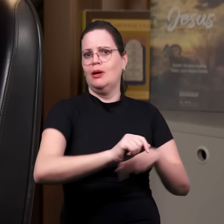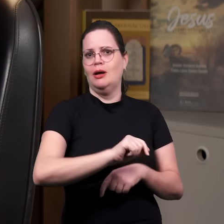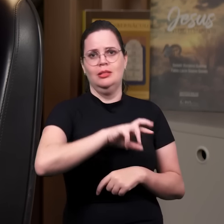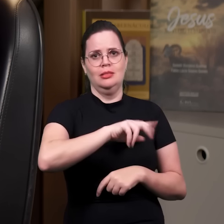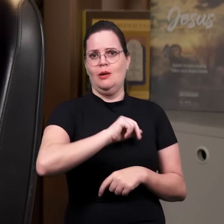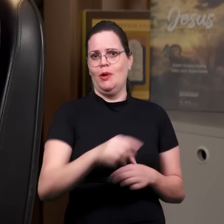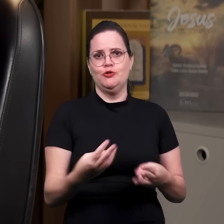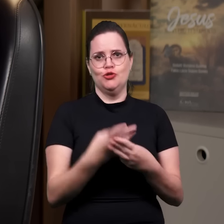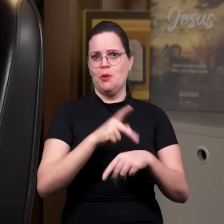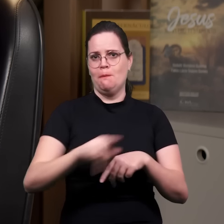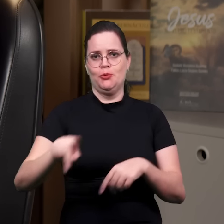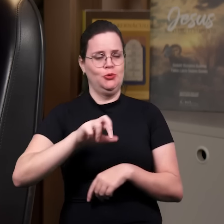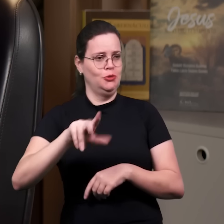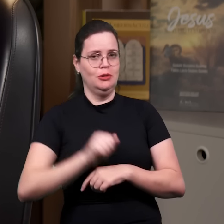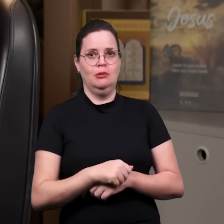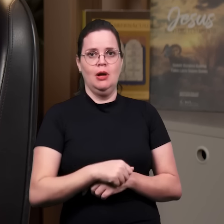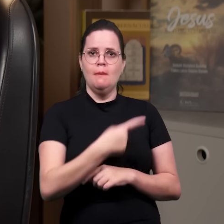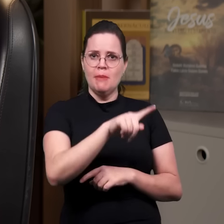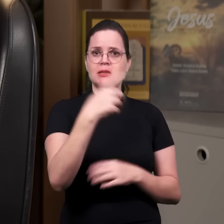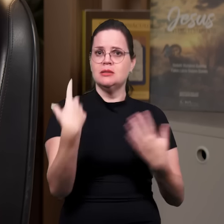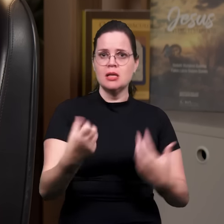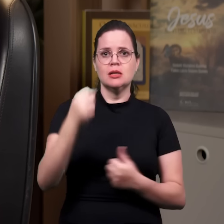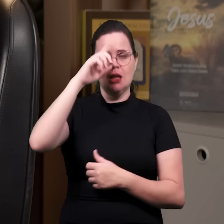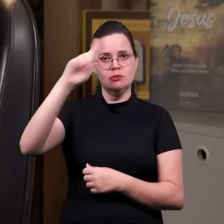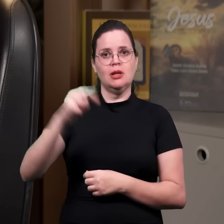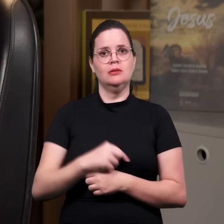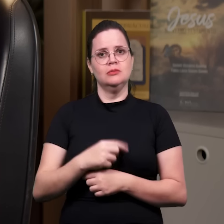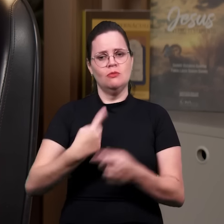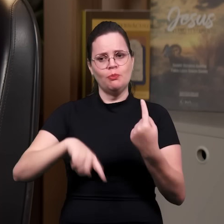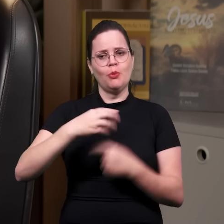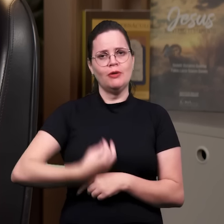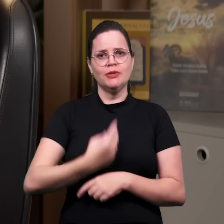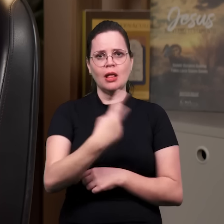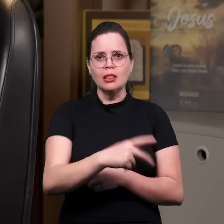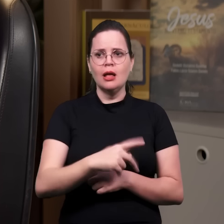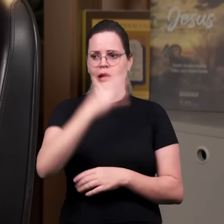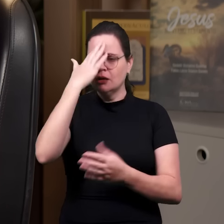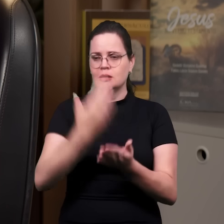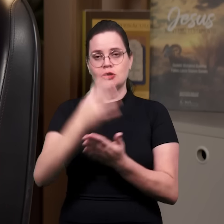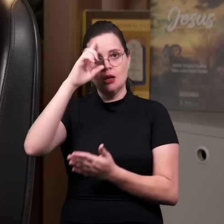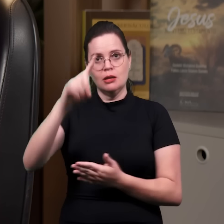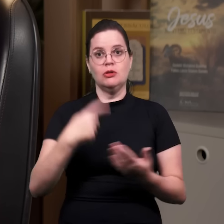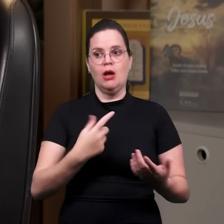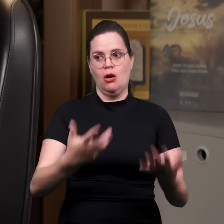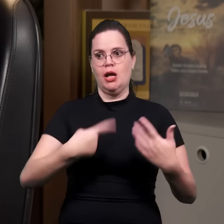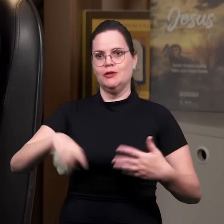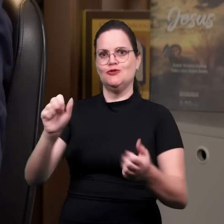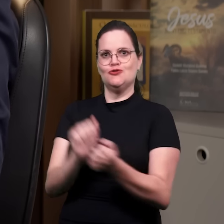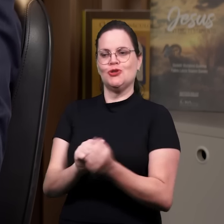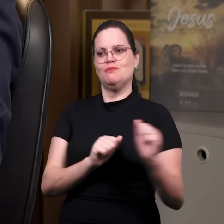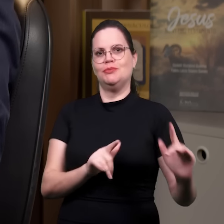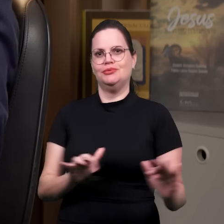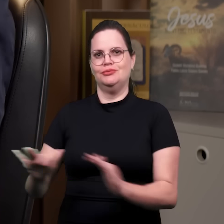Senhor. Saiu esse povo todo, né, do Egito, em rumo, em direção à terra prometida. Então